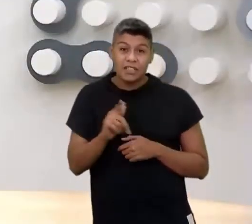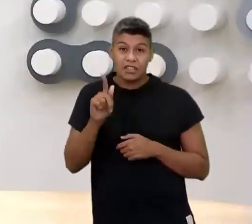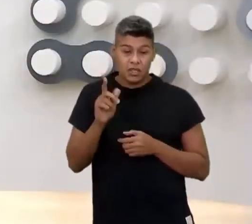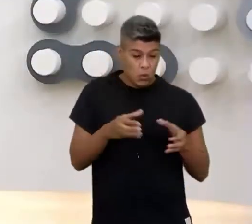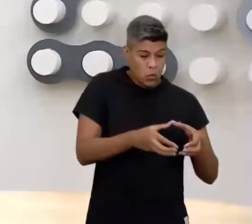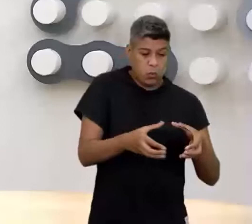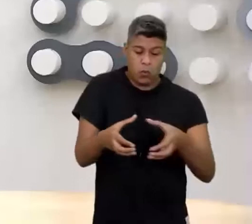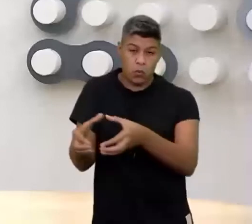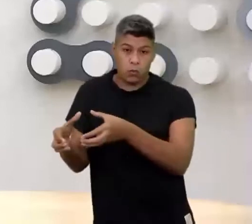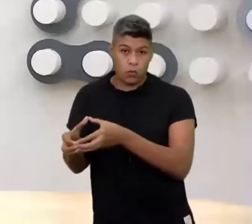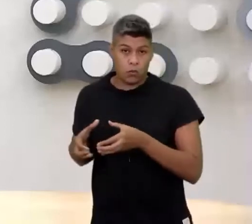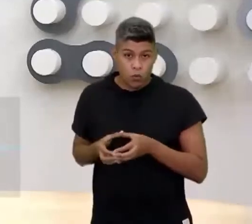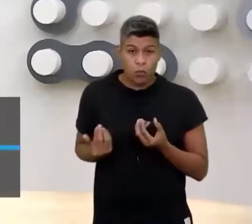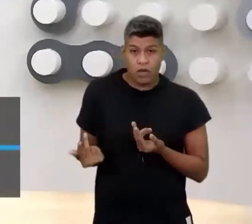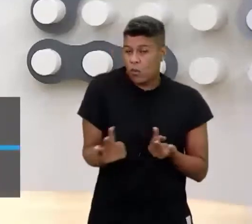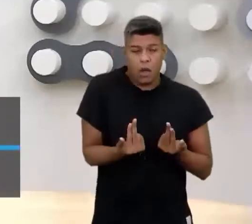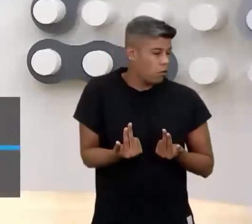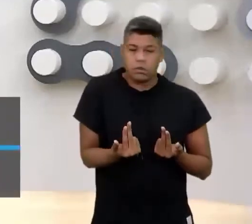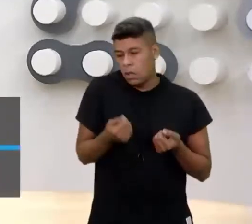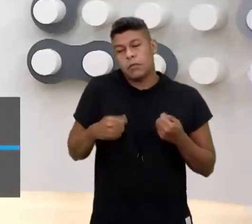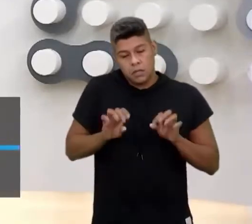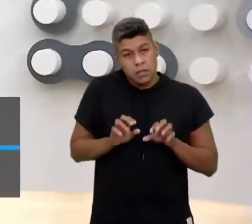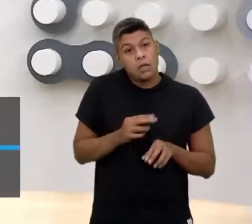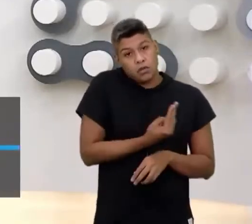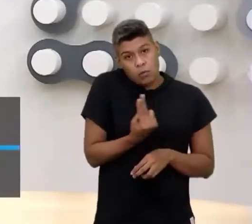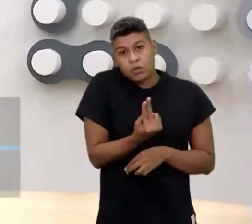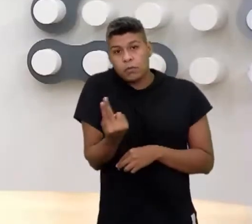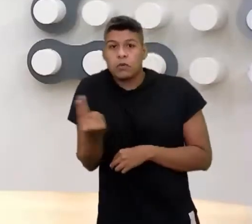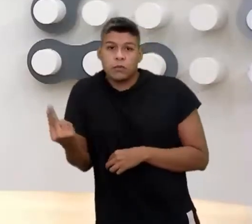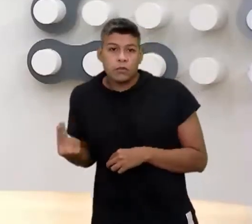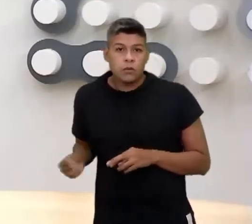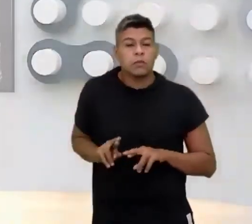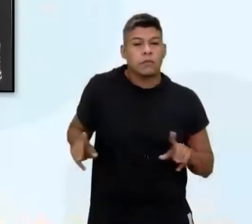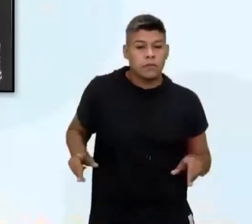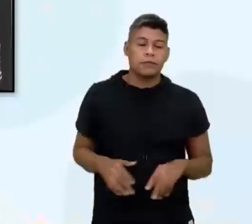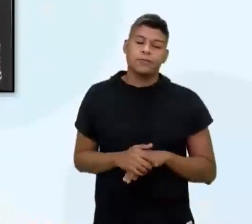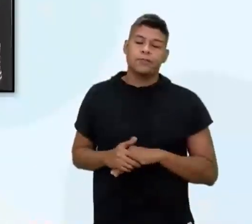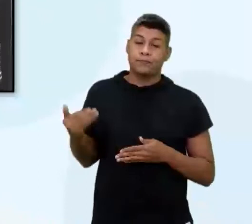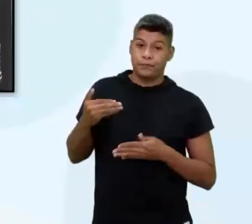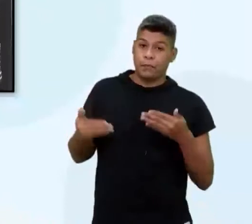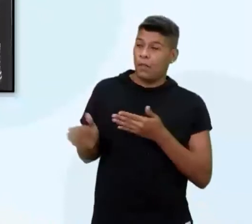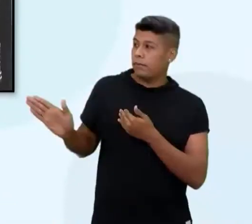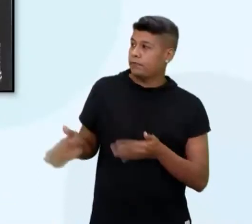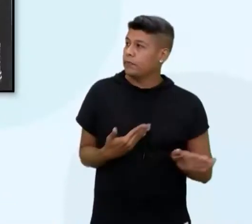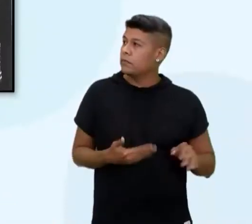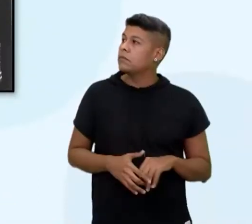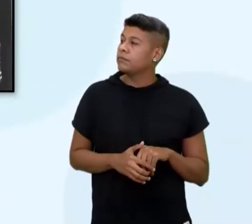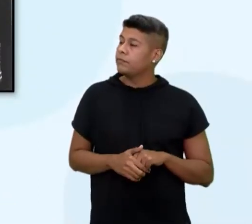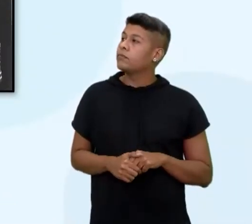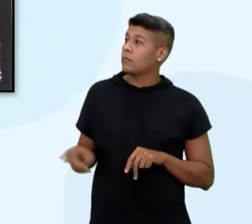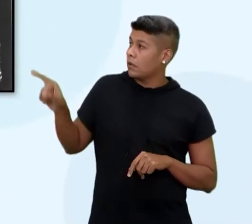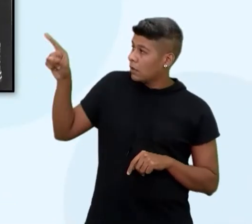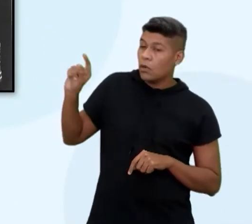Então, é uma palavra que já está caindo em desuso. Beleza? Vamos avançar mais um pouquinho. Aqui